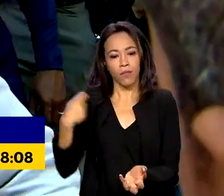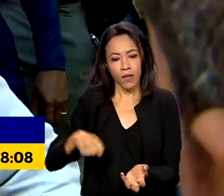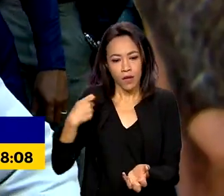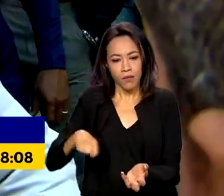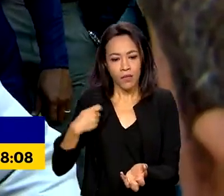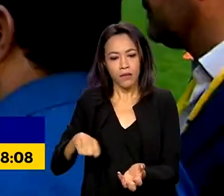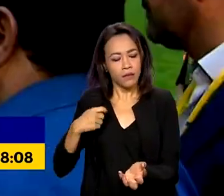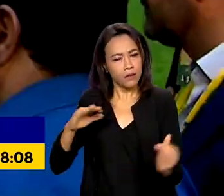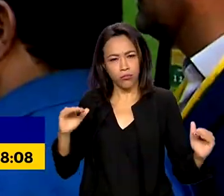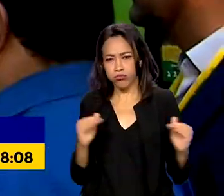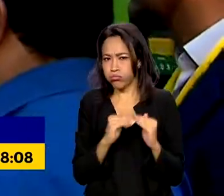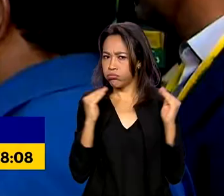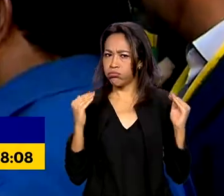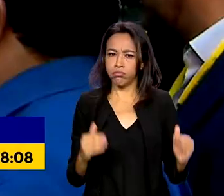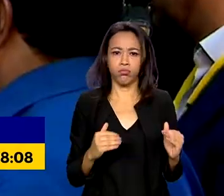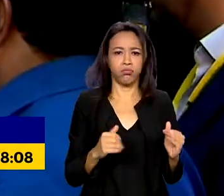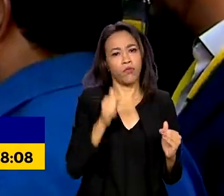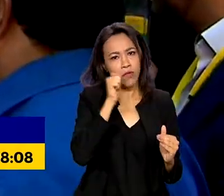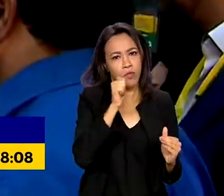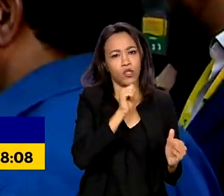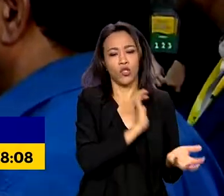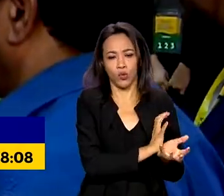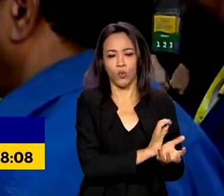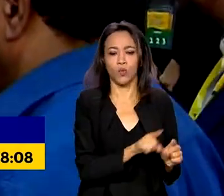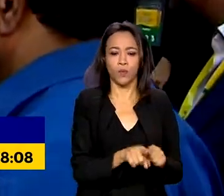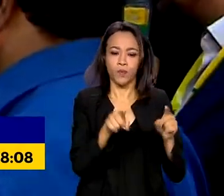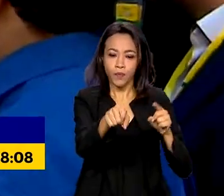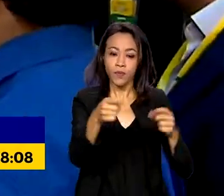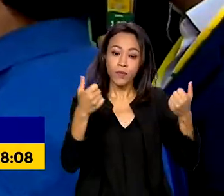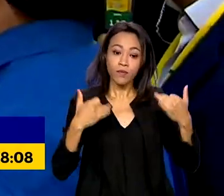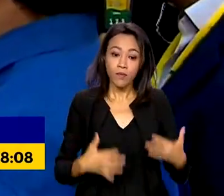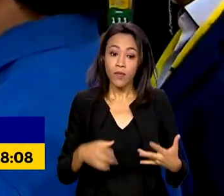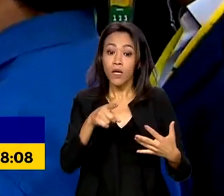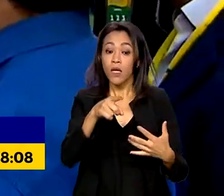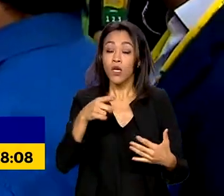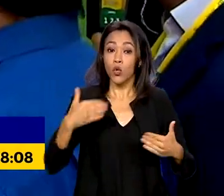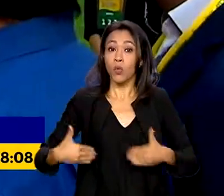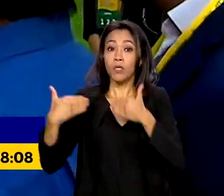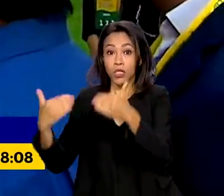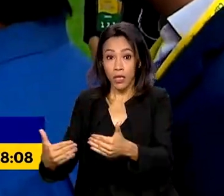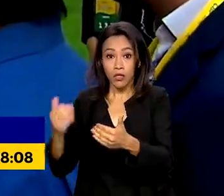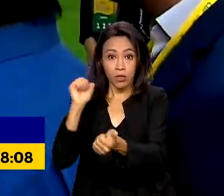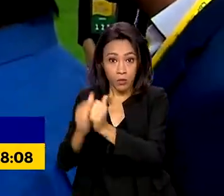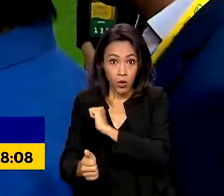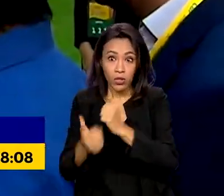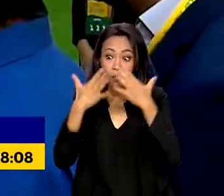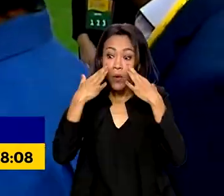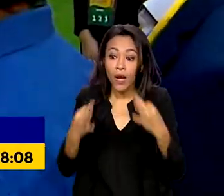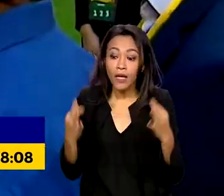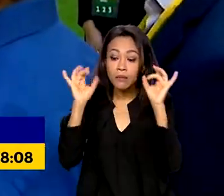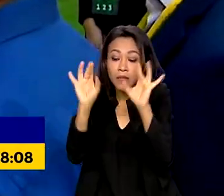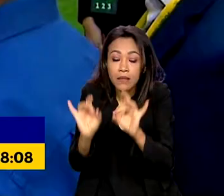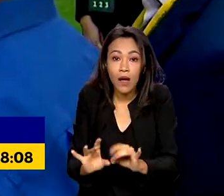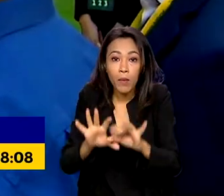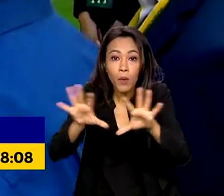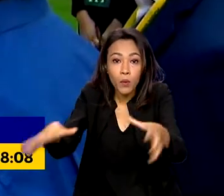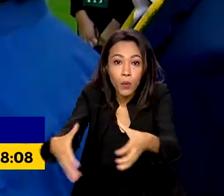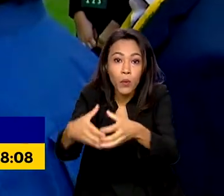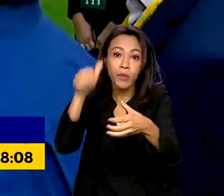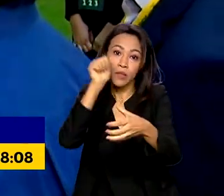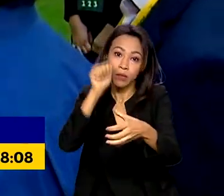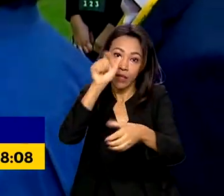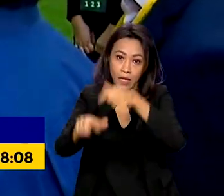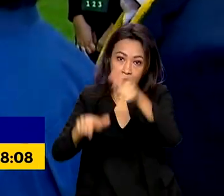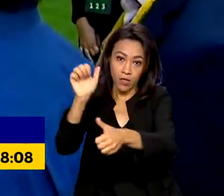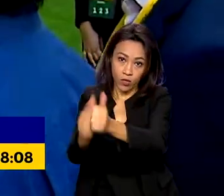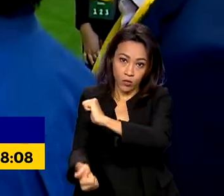de futebol feminino. O Ministério do Esporte tem um olhar muito cuidadoso para a relação do futebol feminino, então nós temos uma